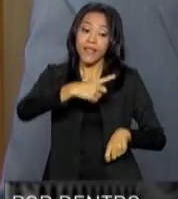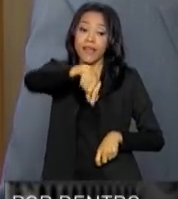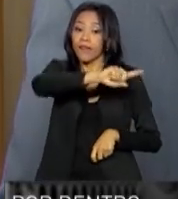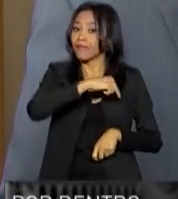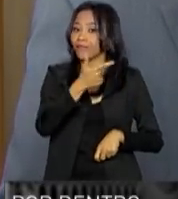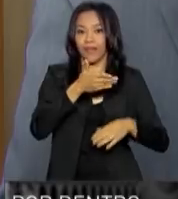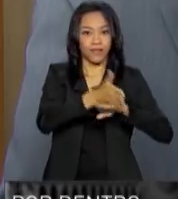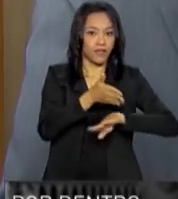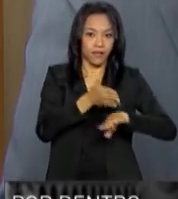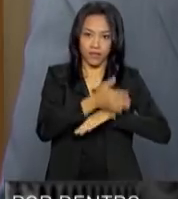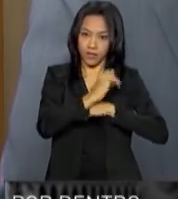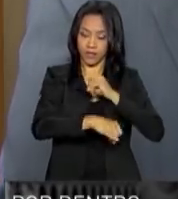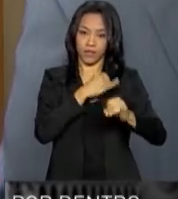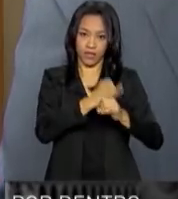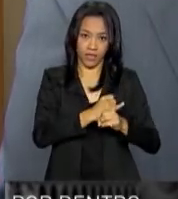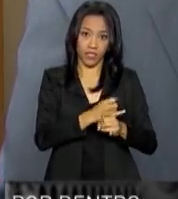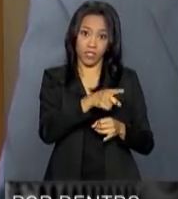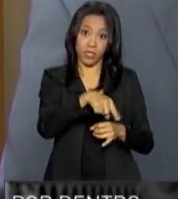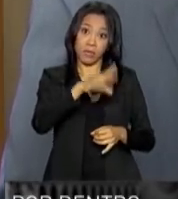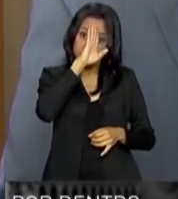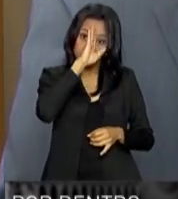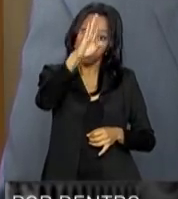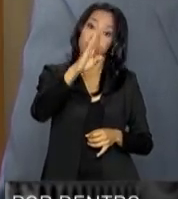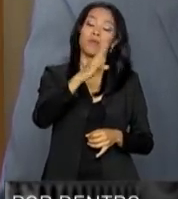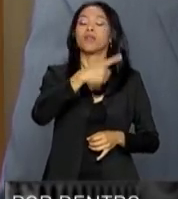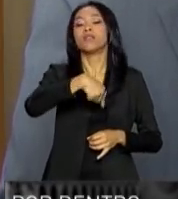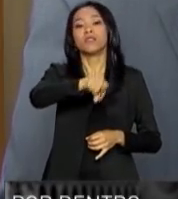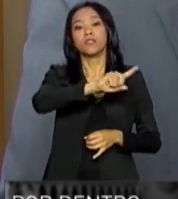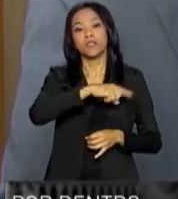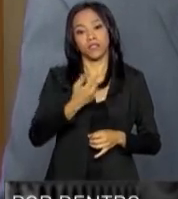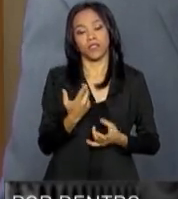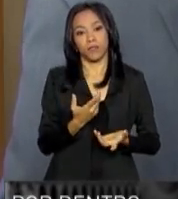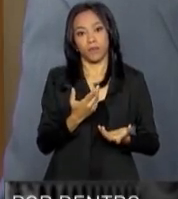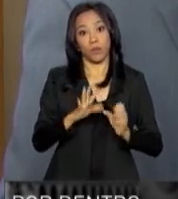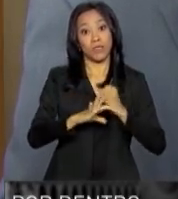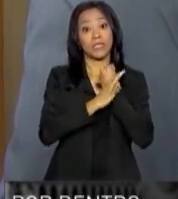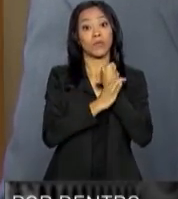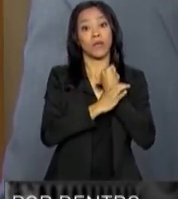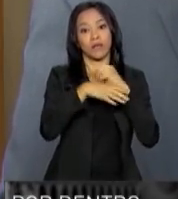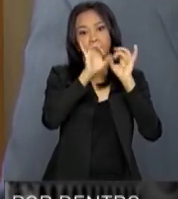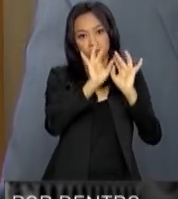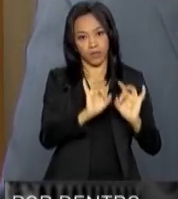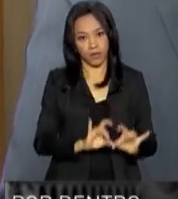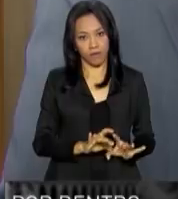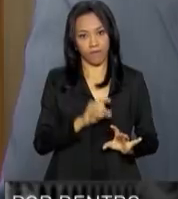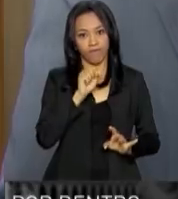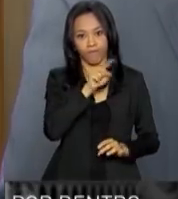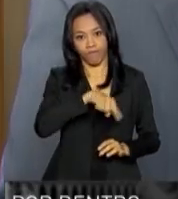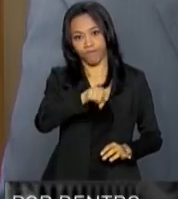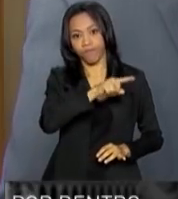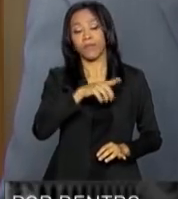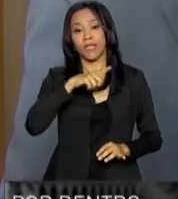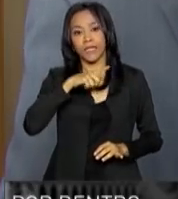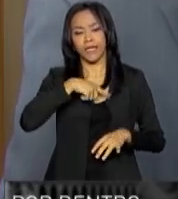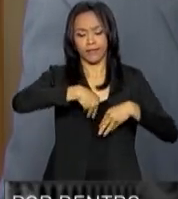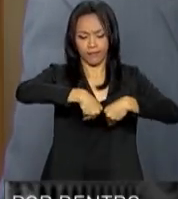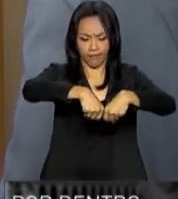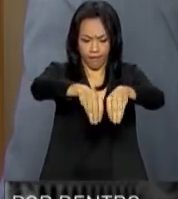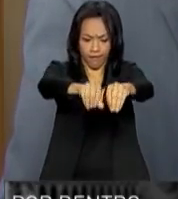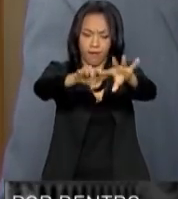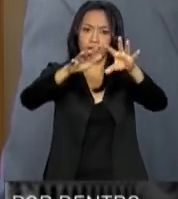internet o nosso pessoal rural principalmente o segurado especial como específico do segurado especial que é aquele que tem uma terra e